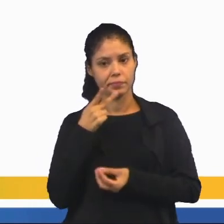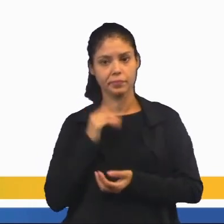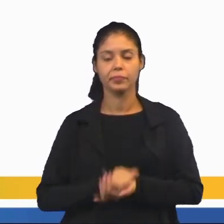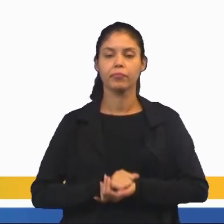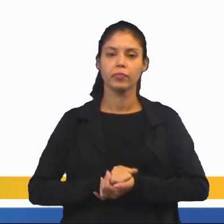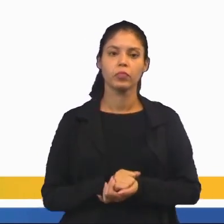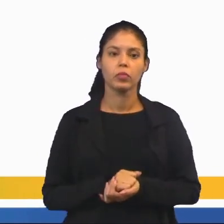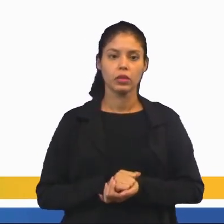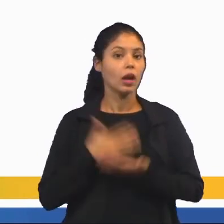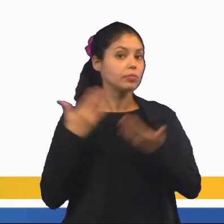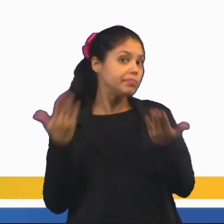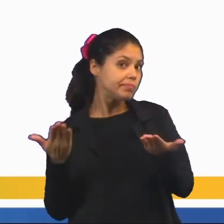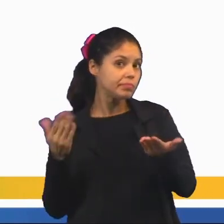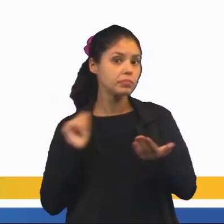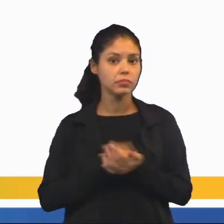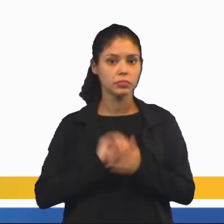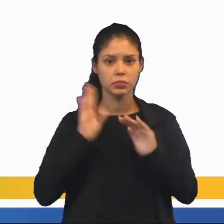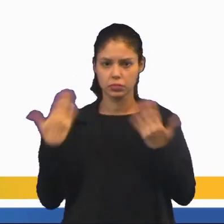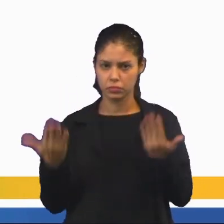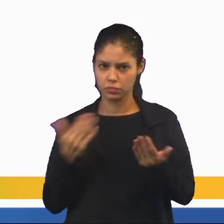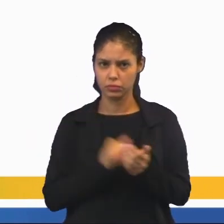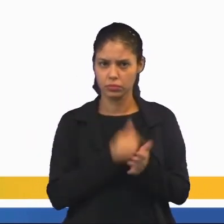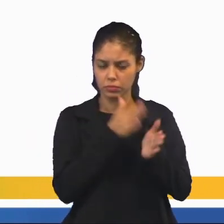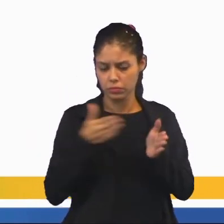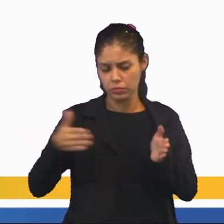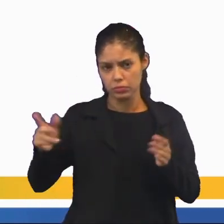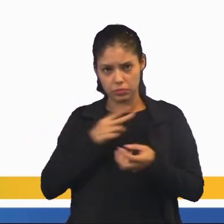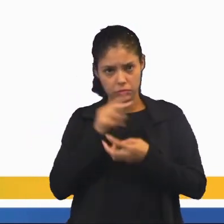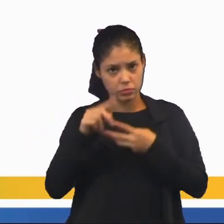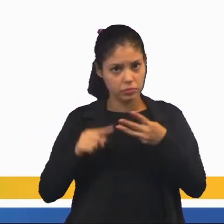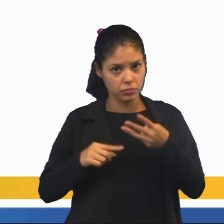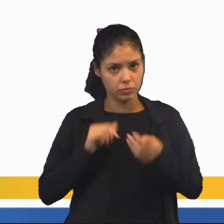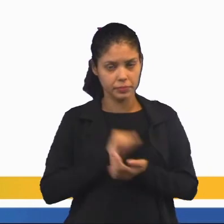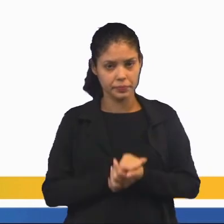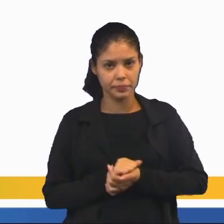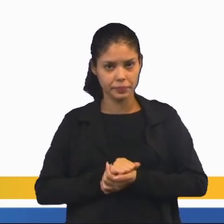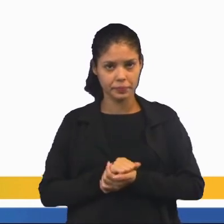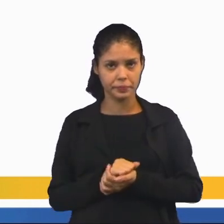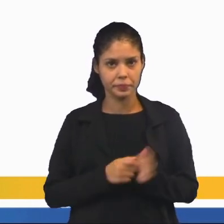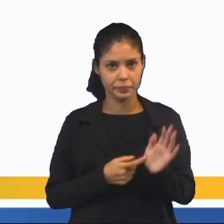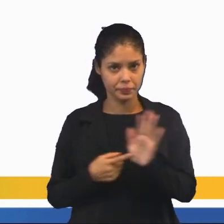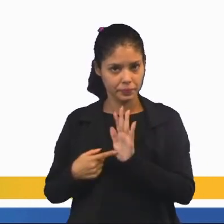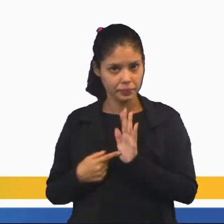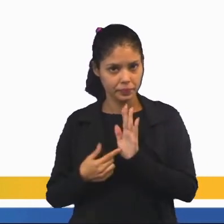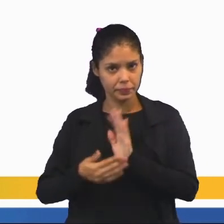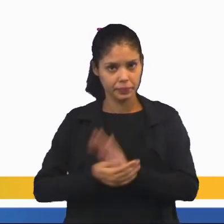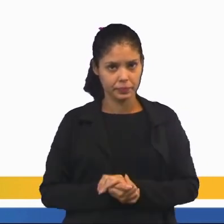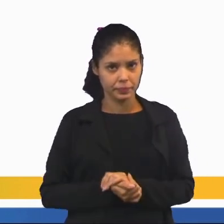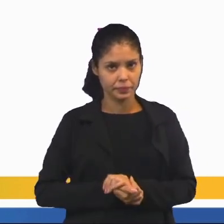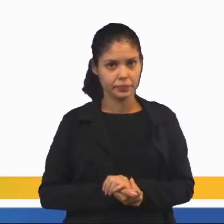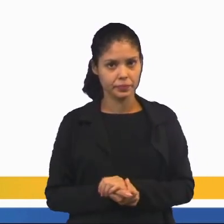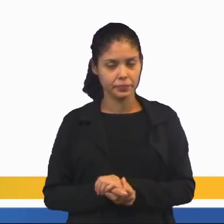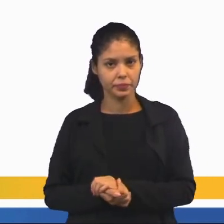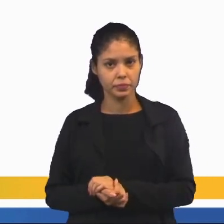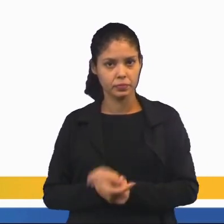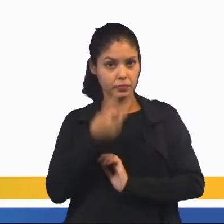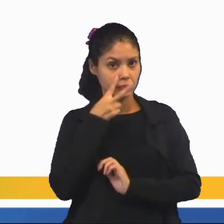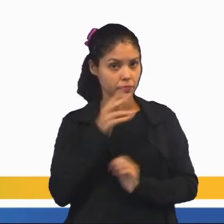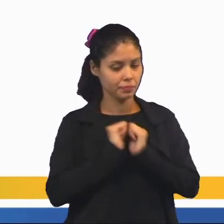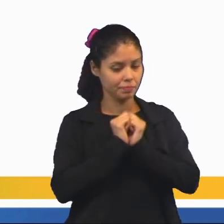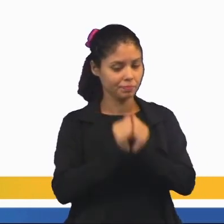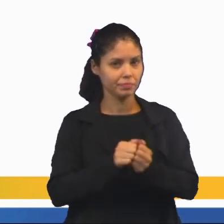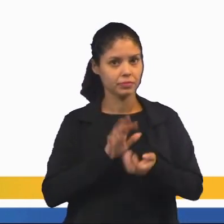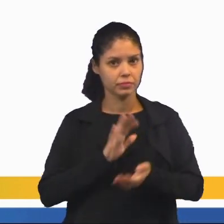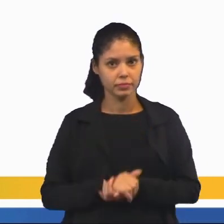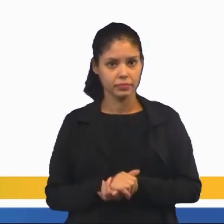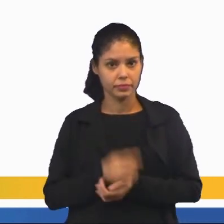chamar, né? E aí, turminha, qual será a classificação dessas três representações alimentares aqui? Vamos ver